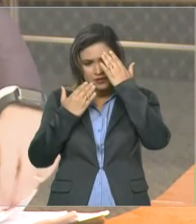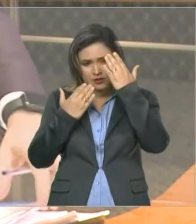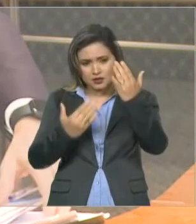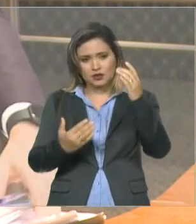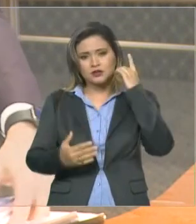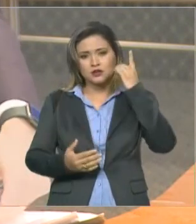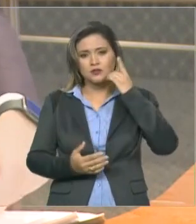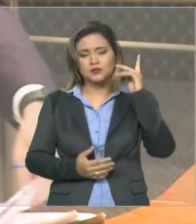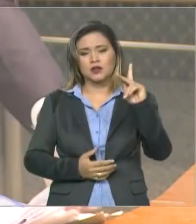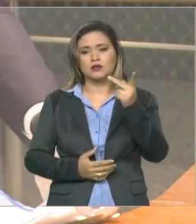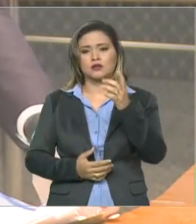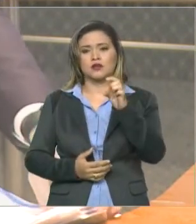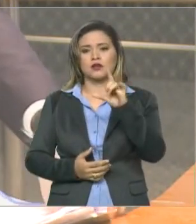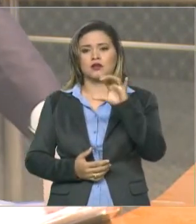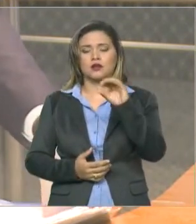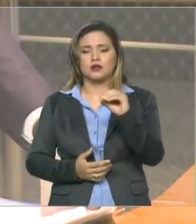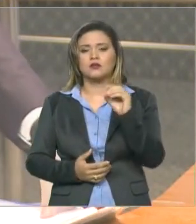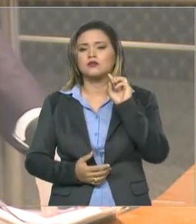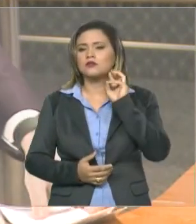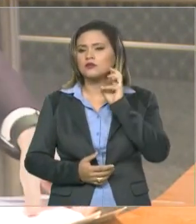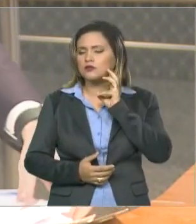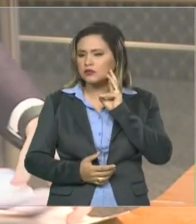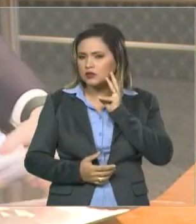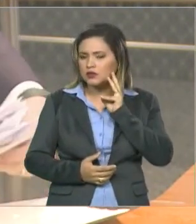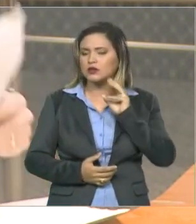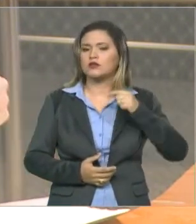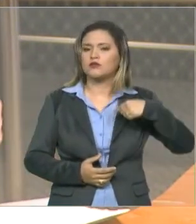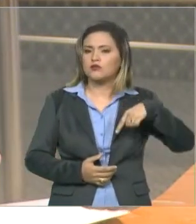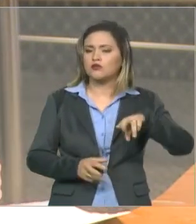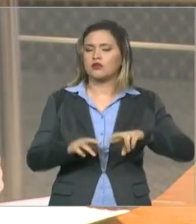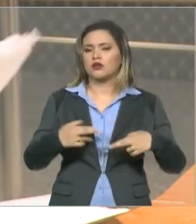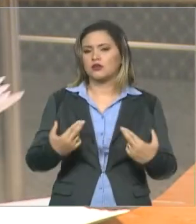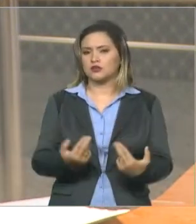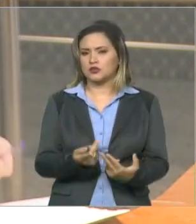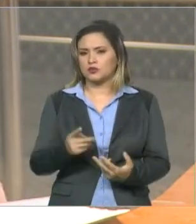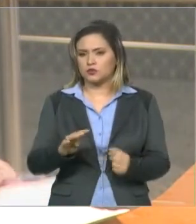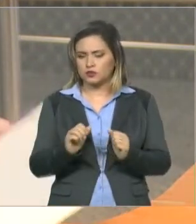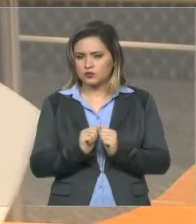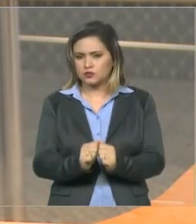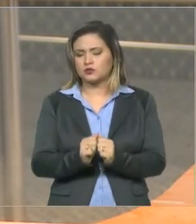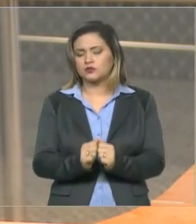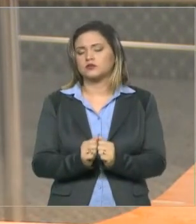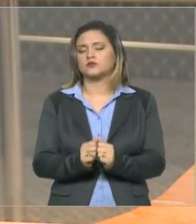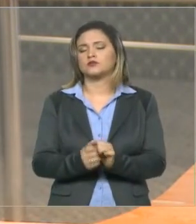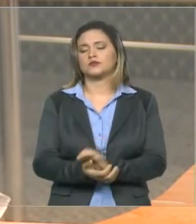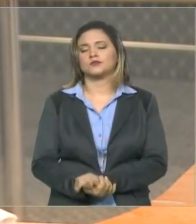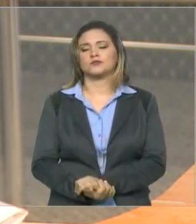deputado Wellington do Curso, que participaram desta audiência com esse voto de repúdio. Muito obrigado, senhor presidente.